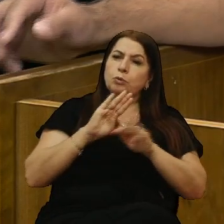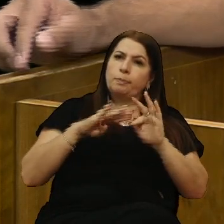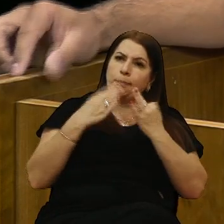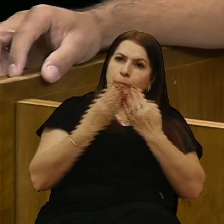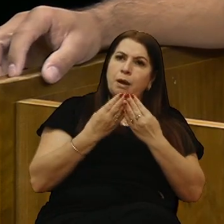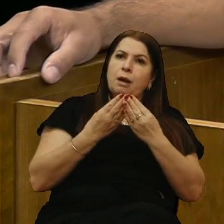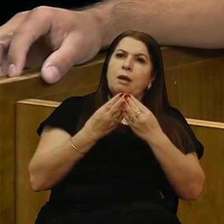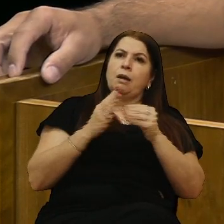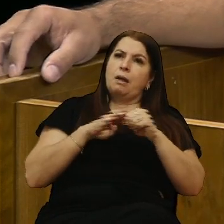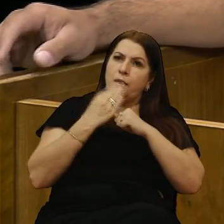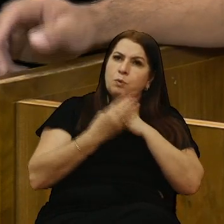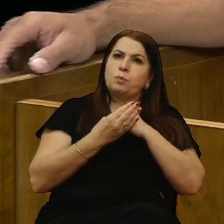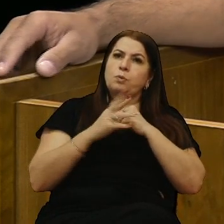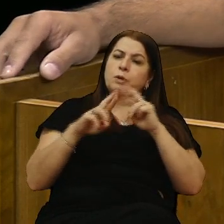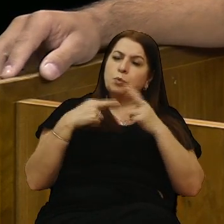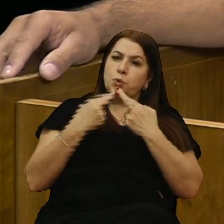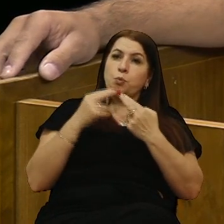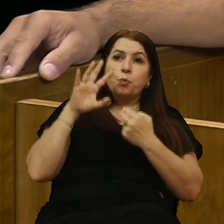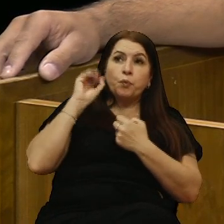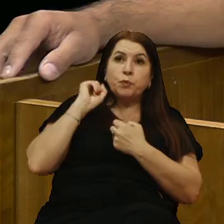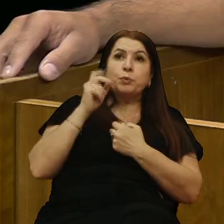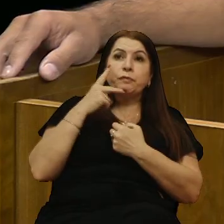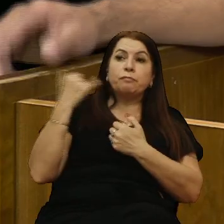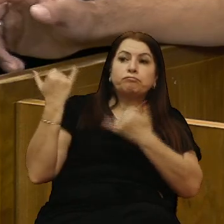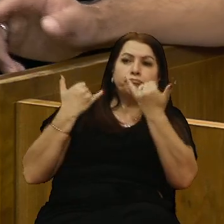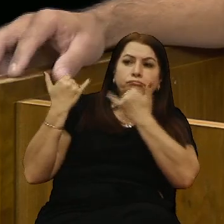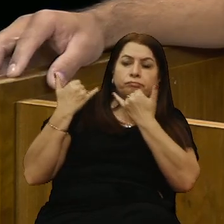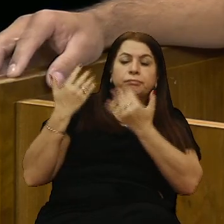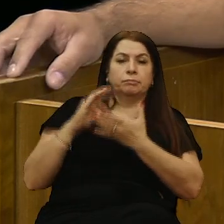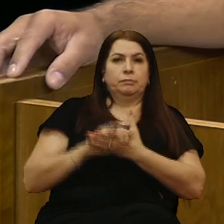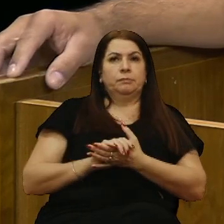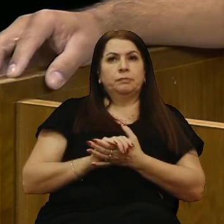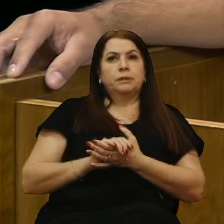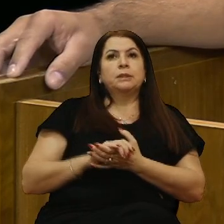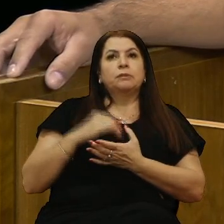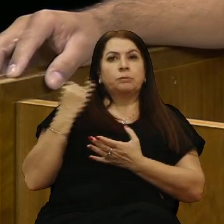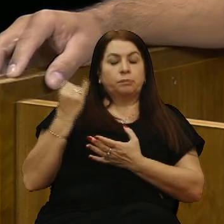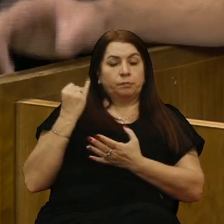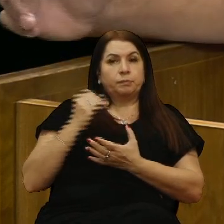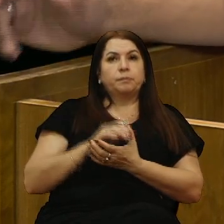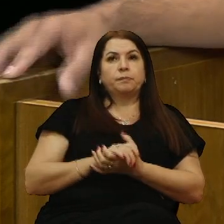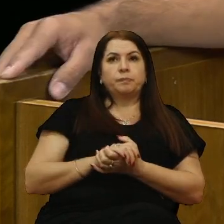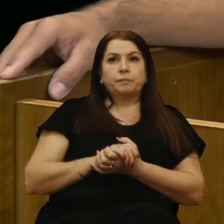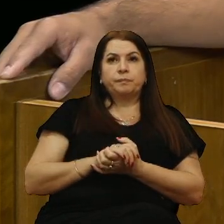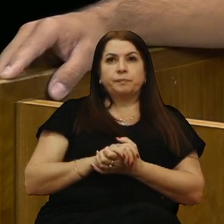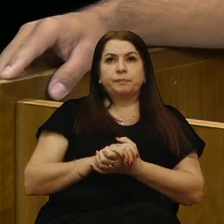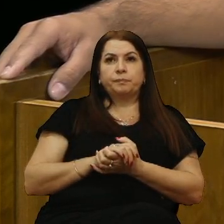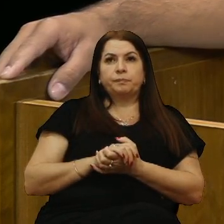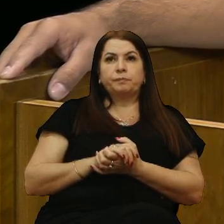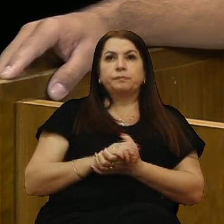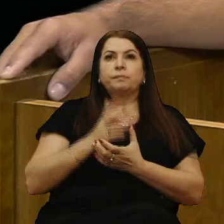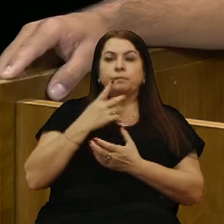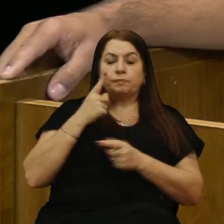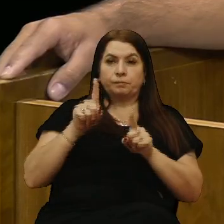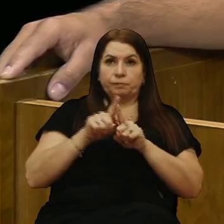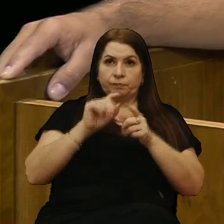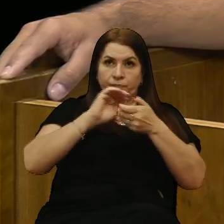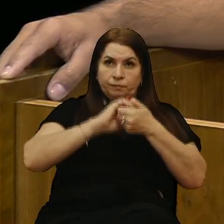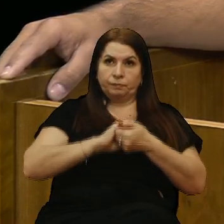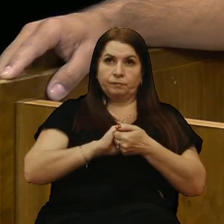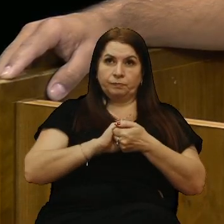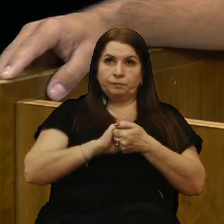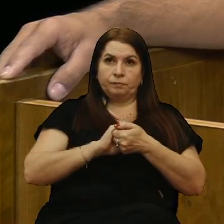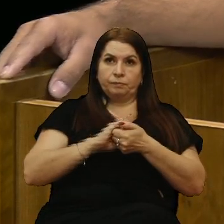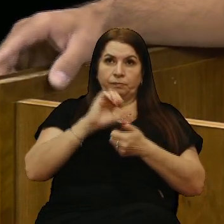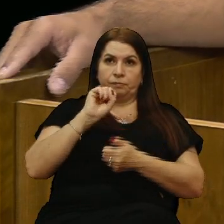reuniões, ouvindo o que as pessoas tinham a nos falar. E foi muito importante. Quero aqui saudar também a presença do Santo